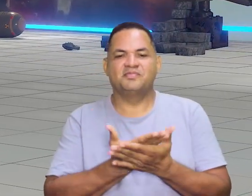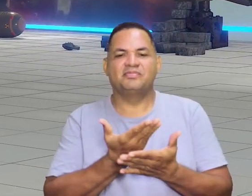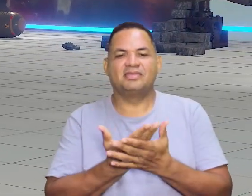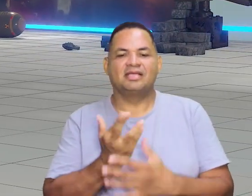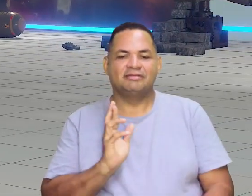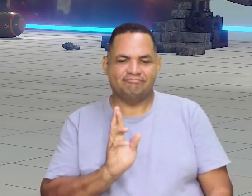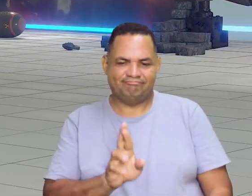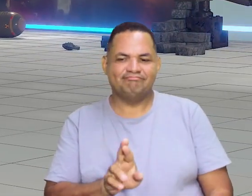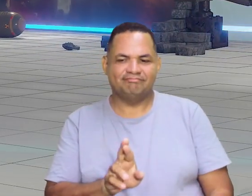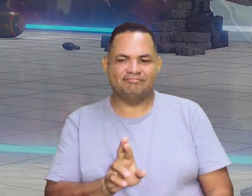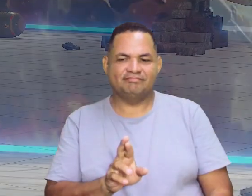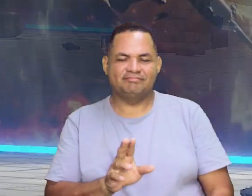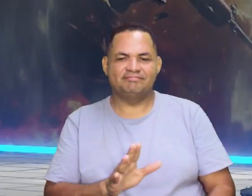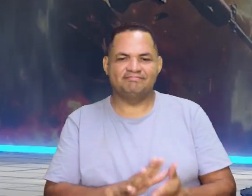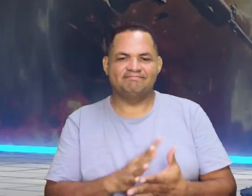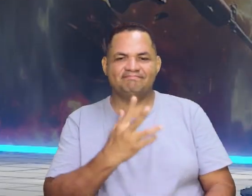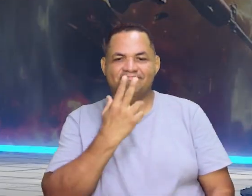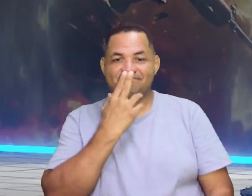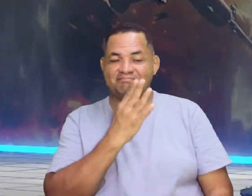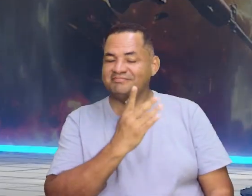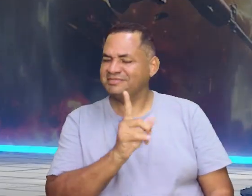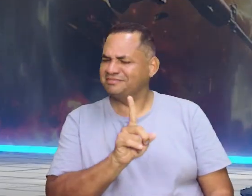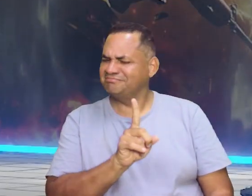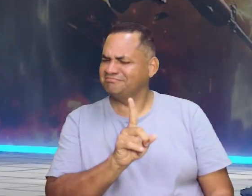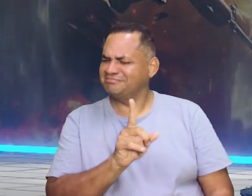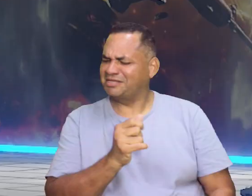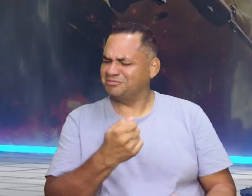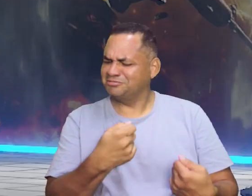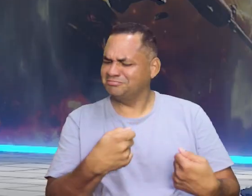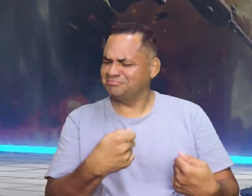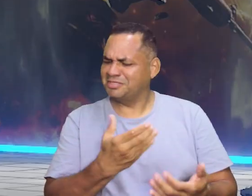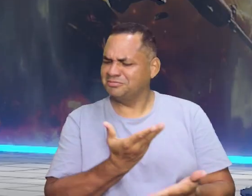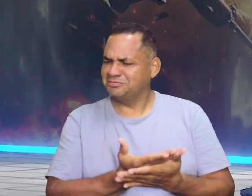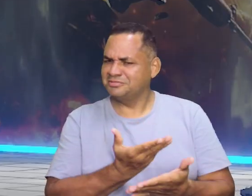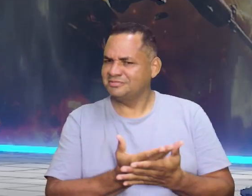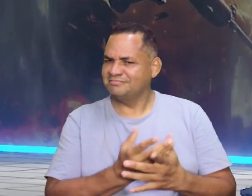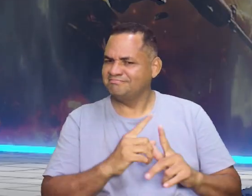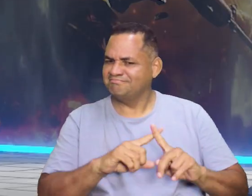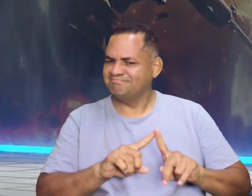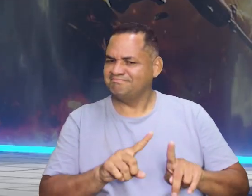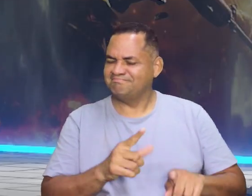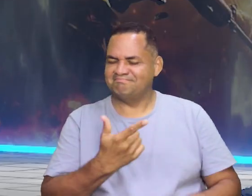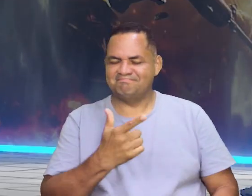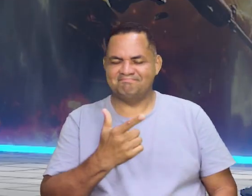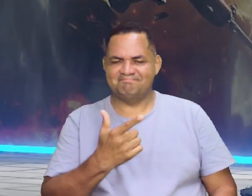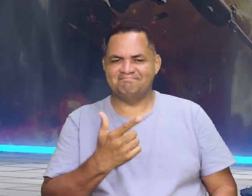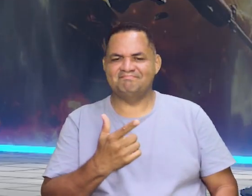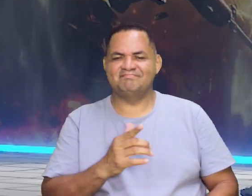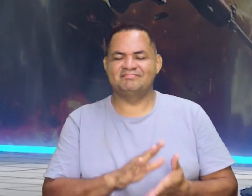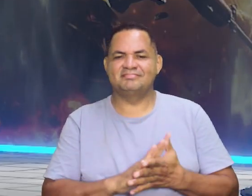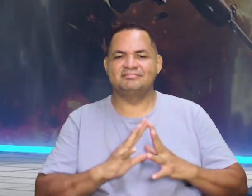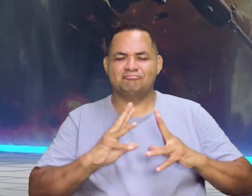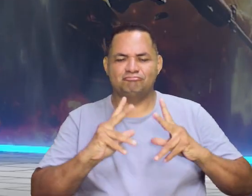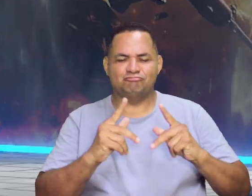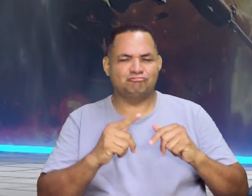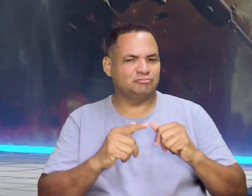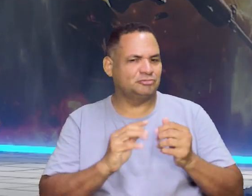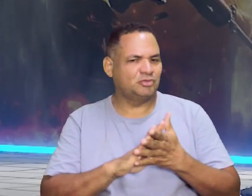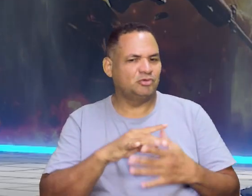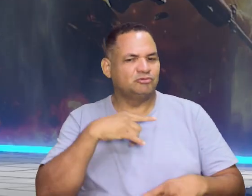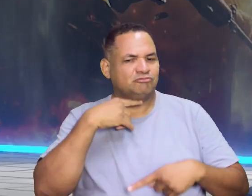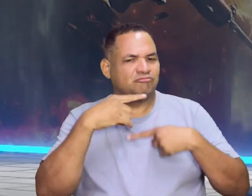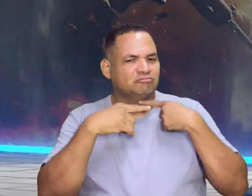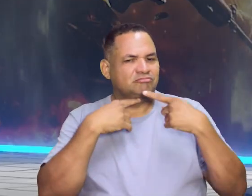de recuperação. Parece que você não estudou o suficiente, né? Mas não tem problema. Hoje vou tirar todas as suas